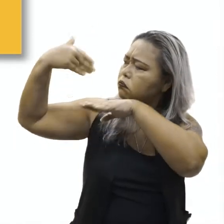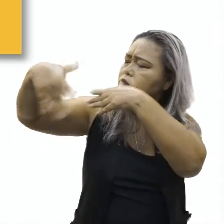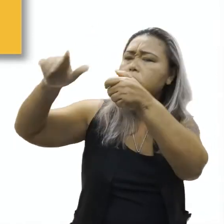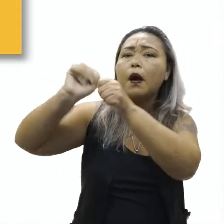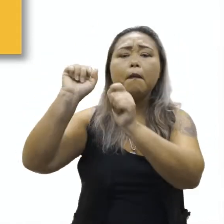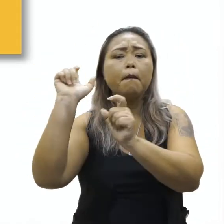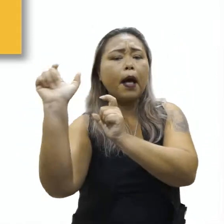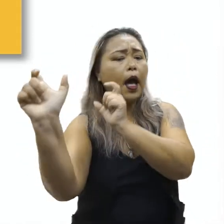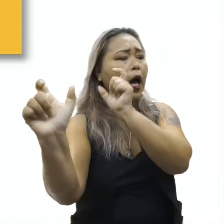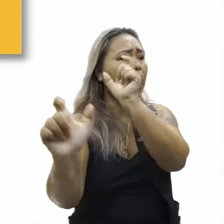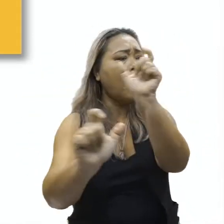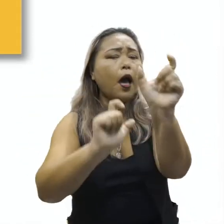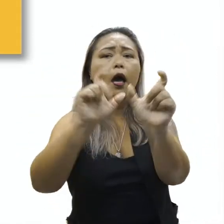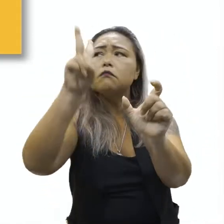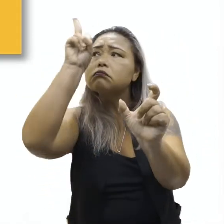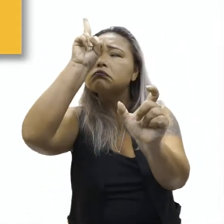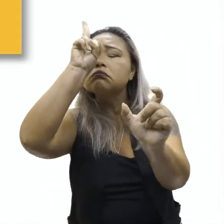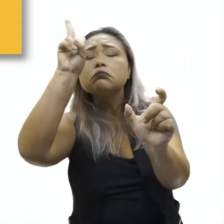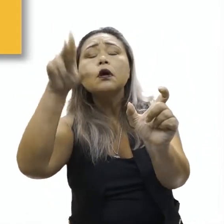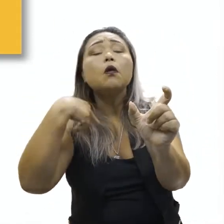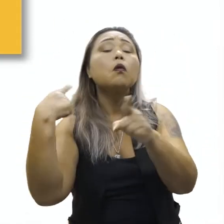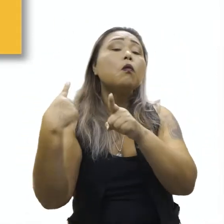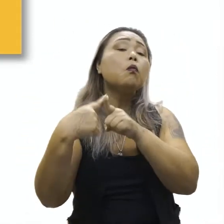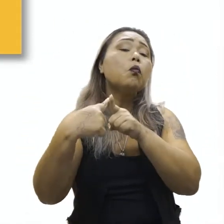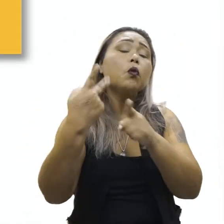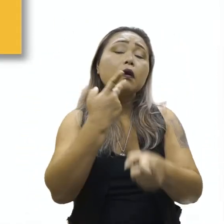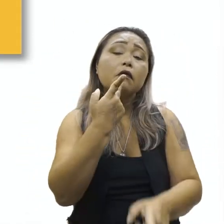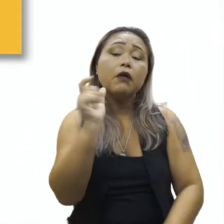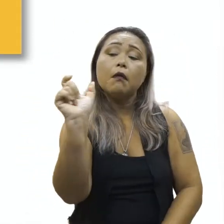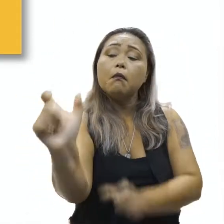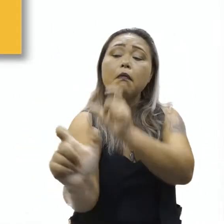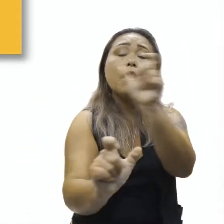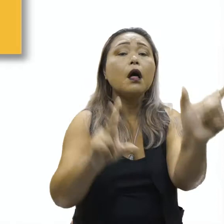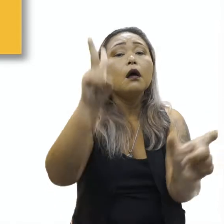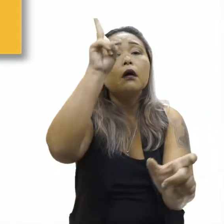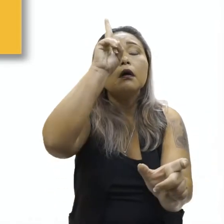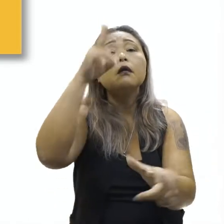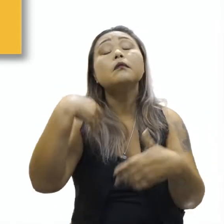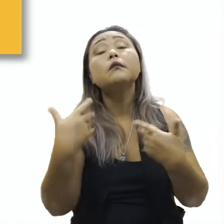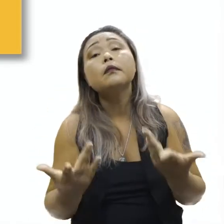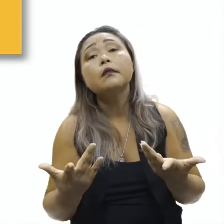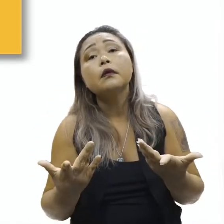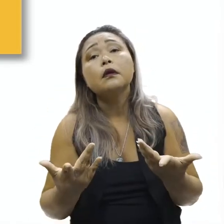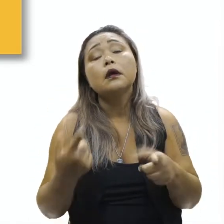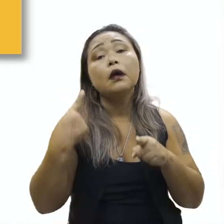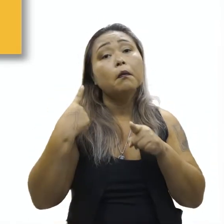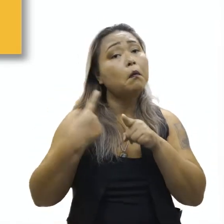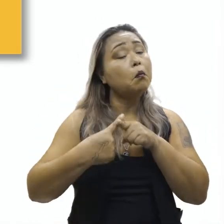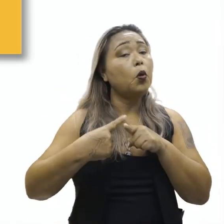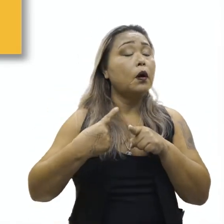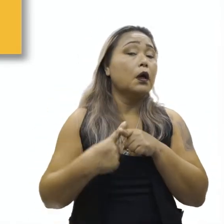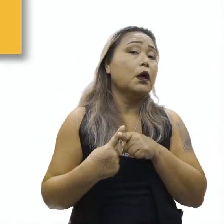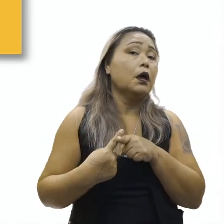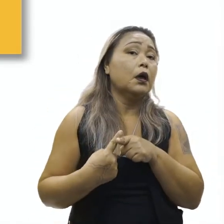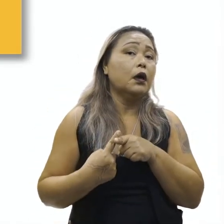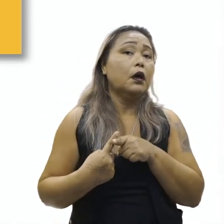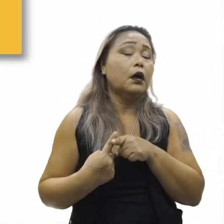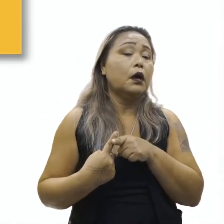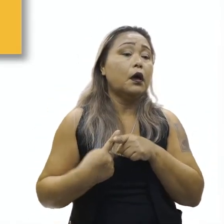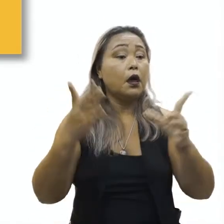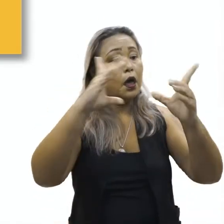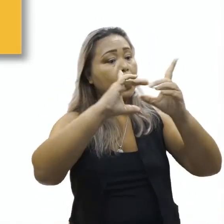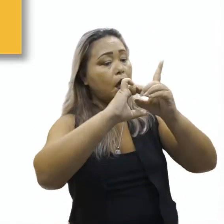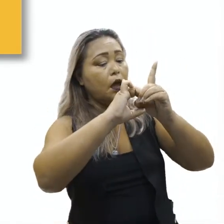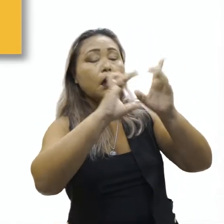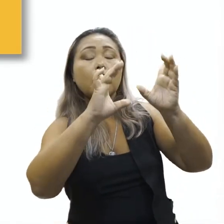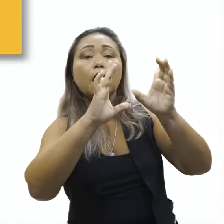expressões históricas. Por que a gente vai falar sobre as expressões históricas, pessoal? Porque a democracia ela